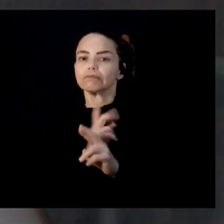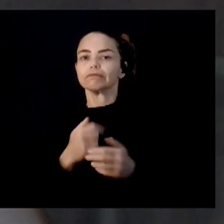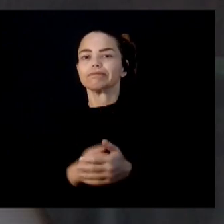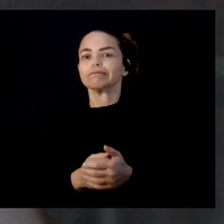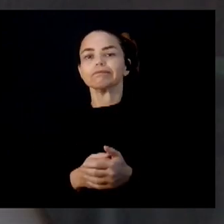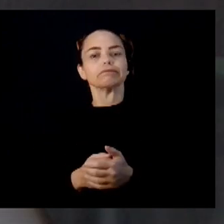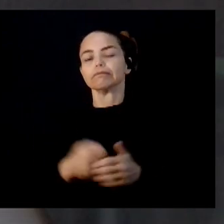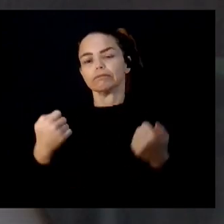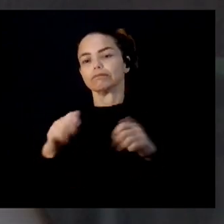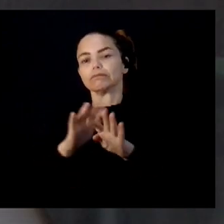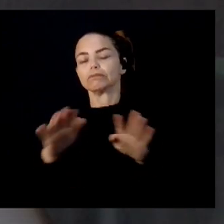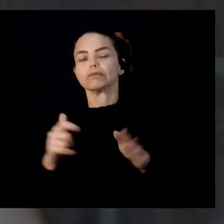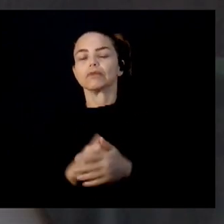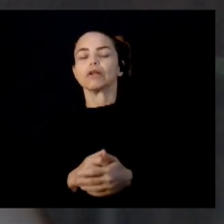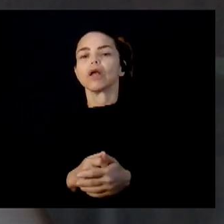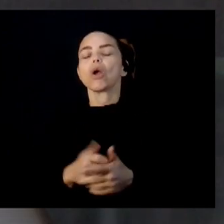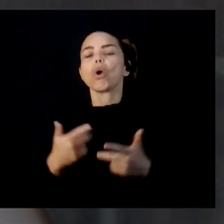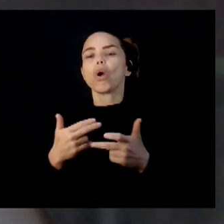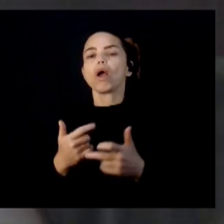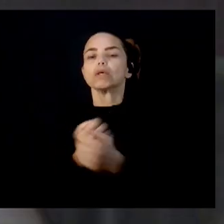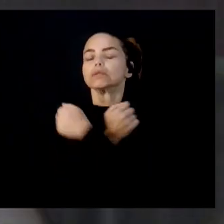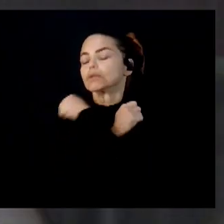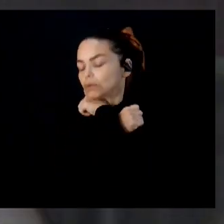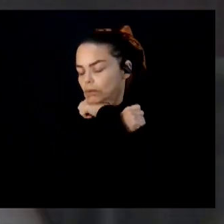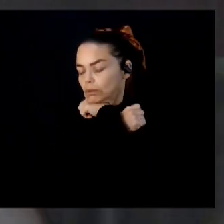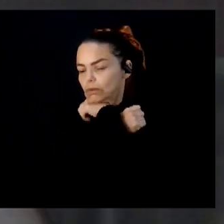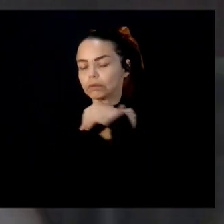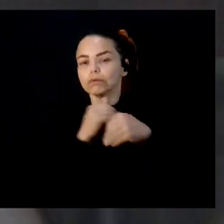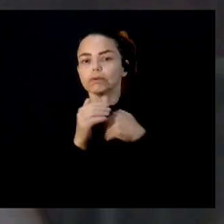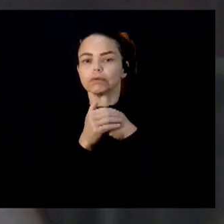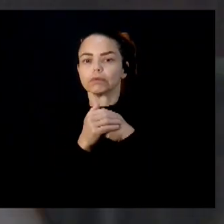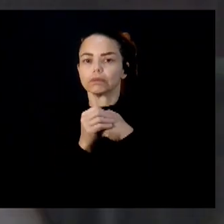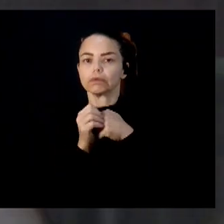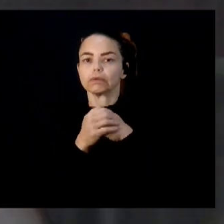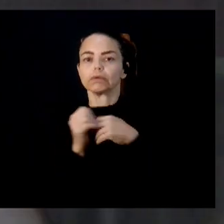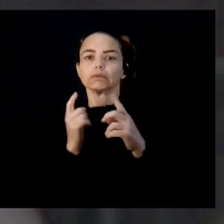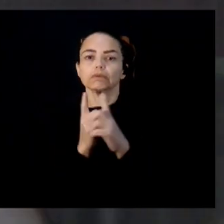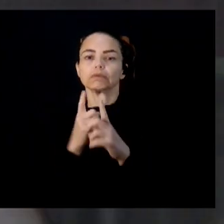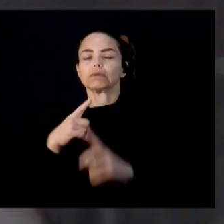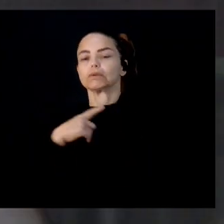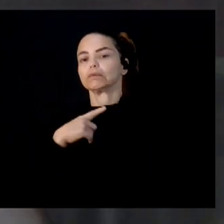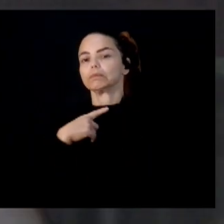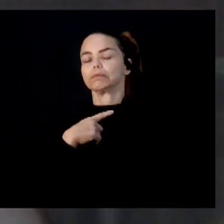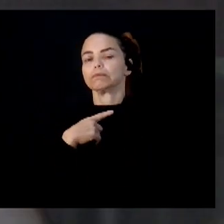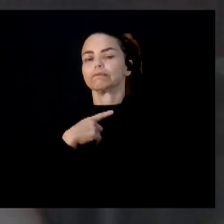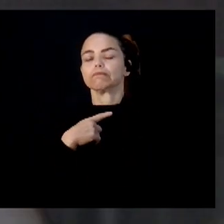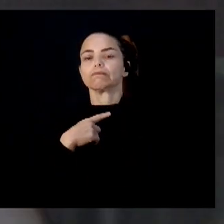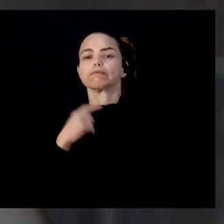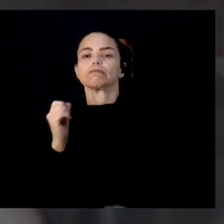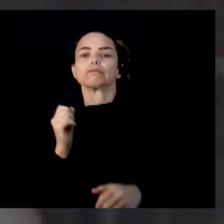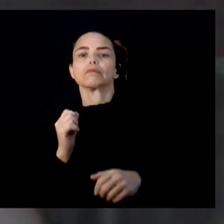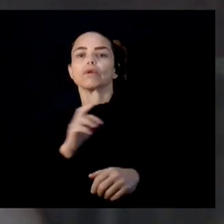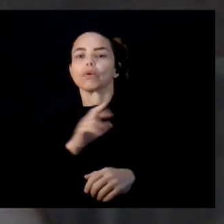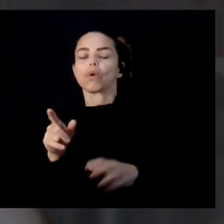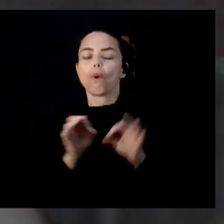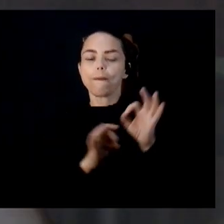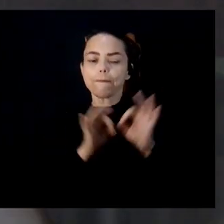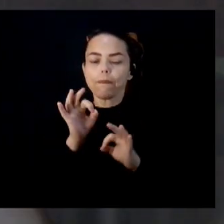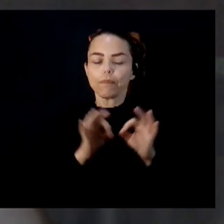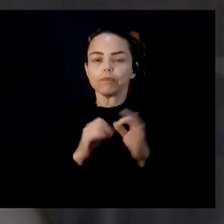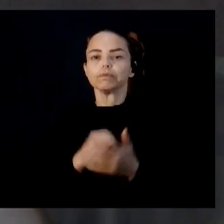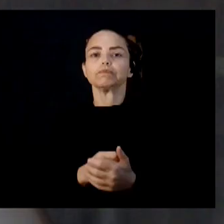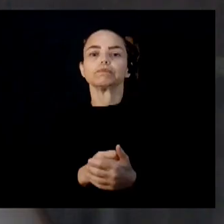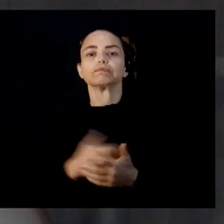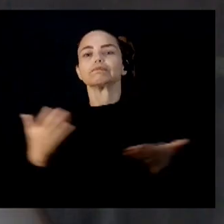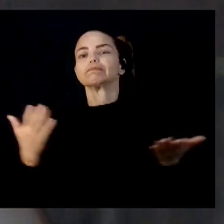necessário. Sim. Aquele abraço, aquele carinho, aqueles encontros que existiam fora do momento, aqueles planejamentos, parece que agora a